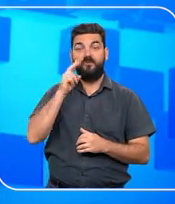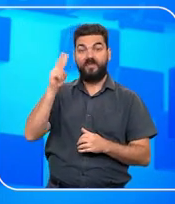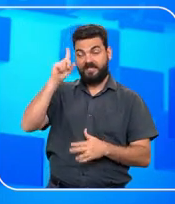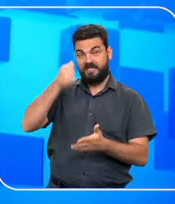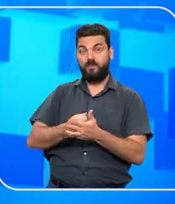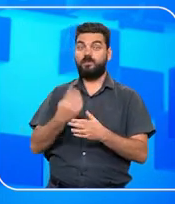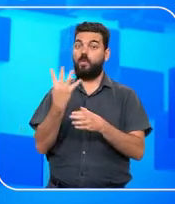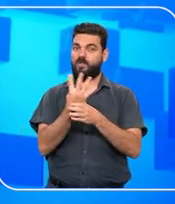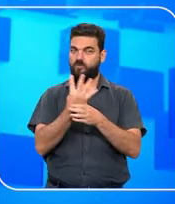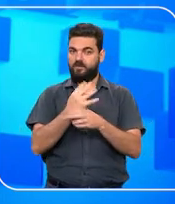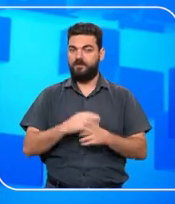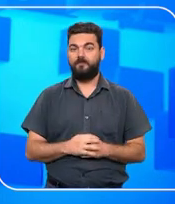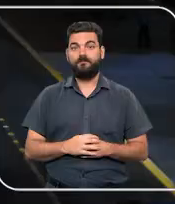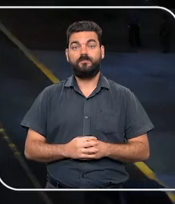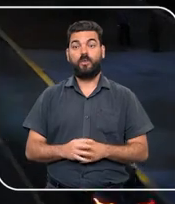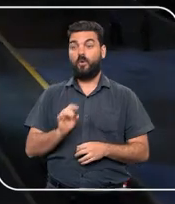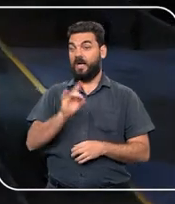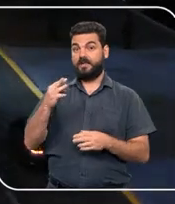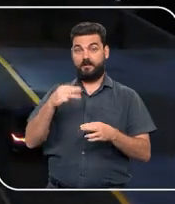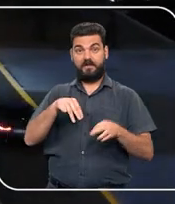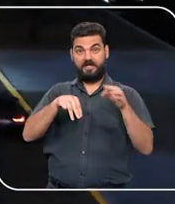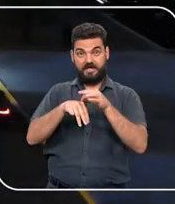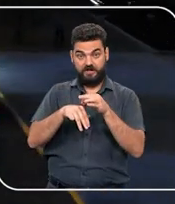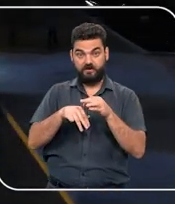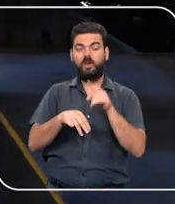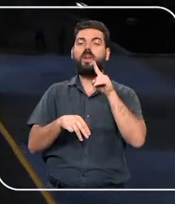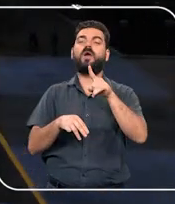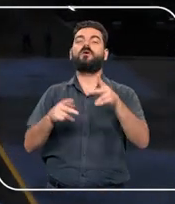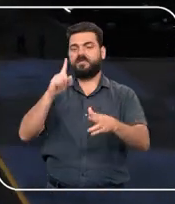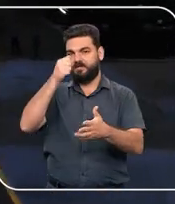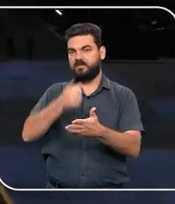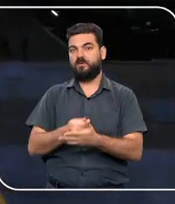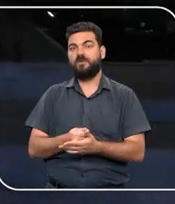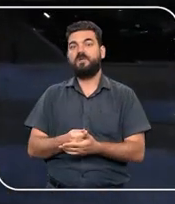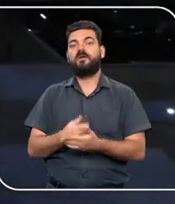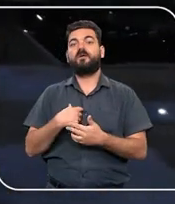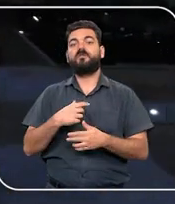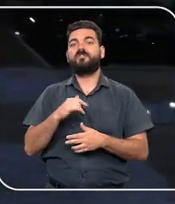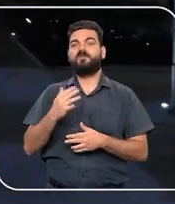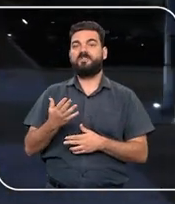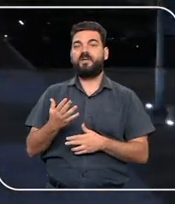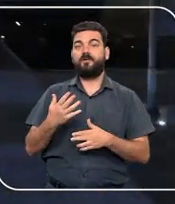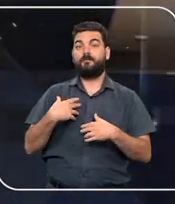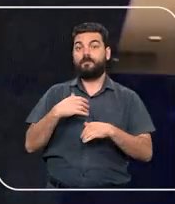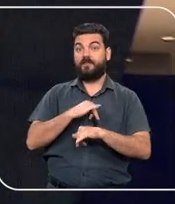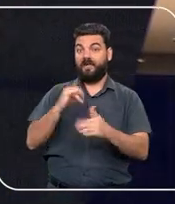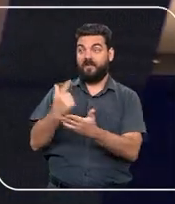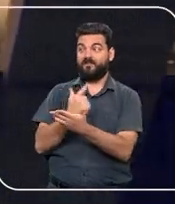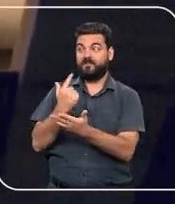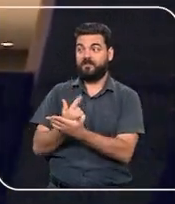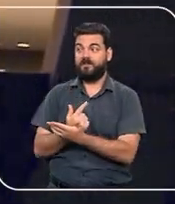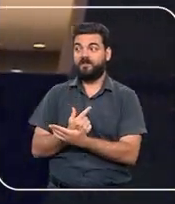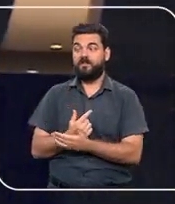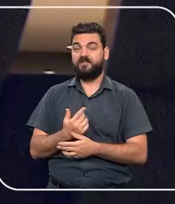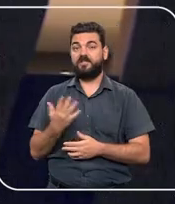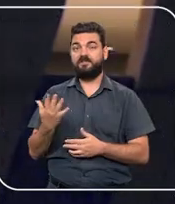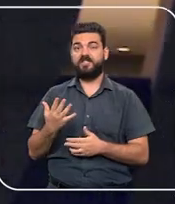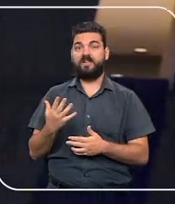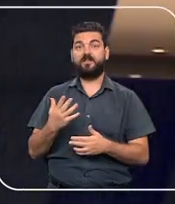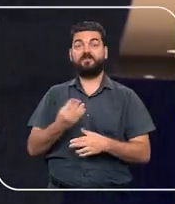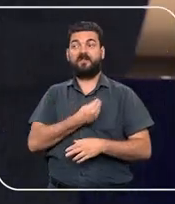veja o que decidiu a quarta turma Os ministros da quarta turma concluíram que a publicação de uma nota pela revista